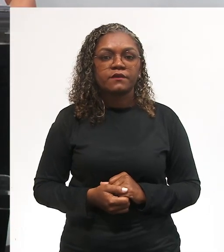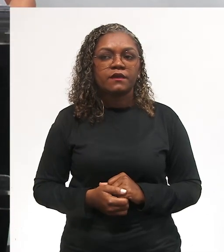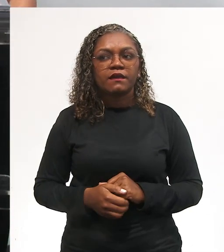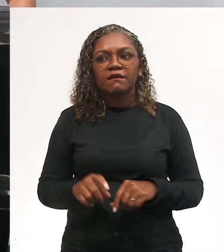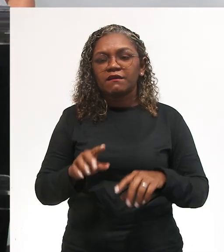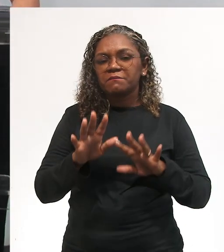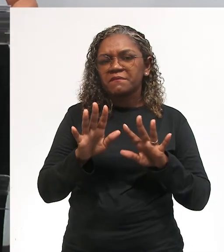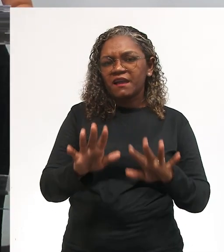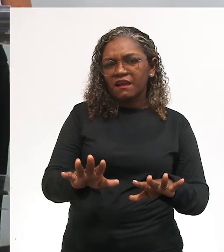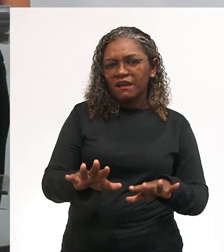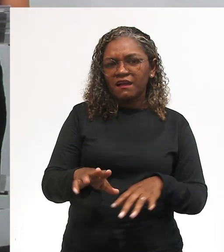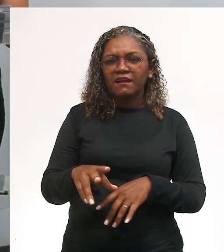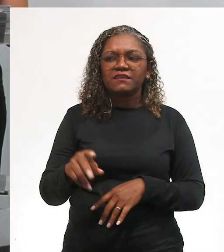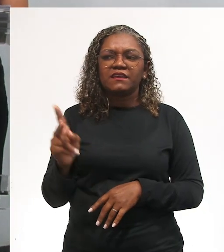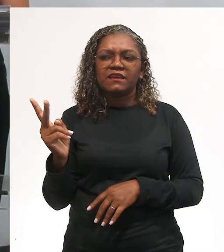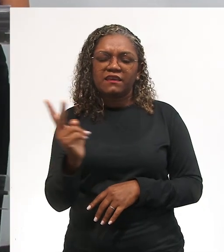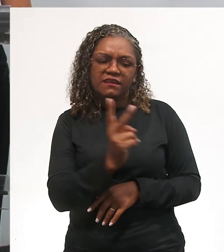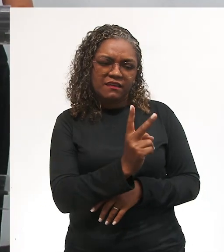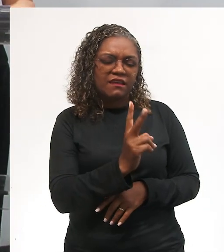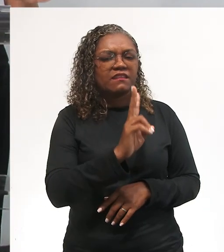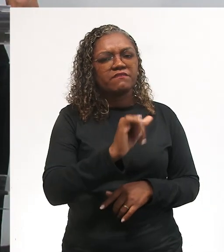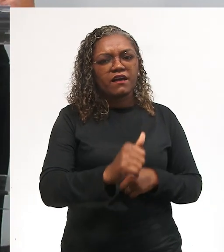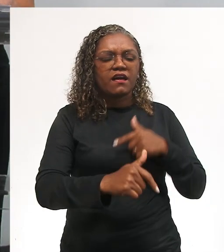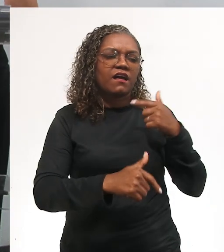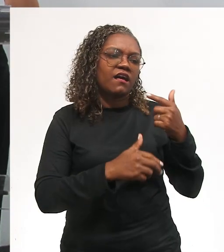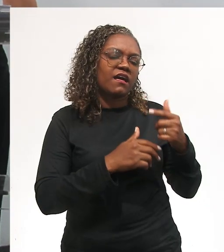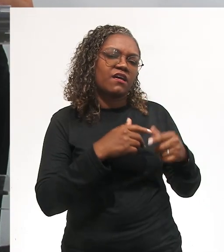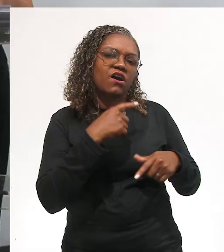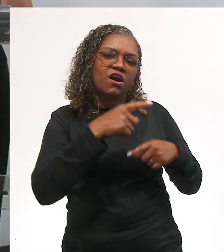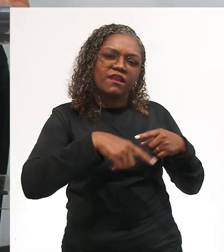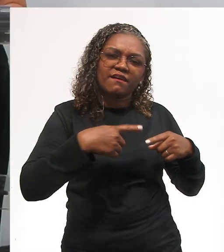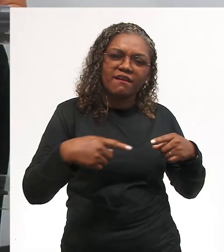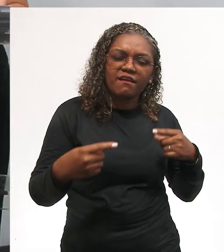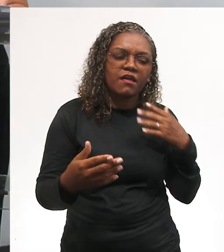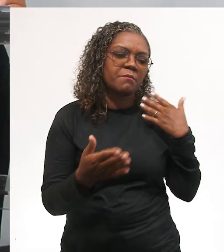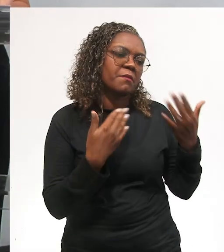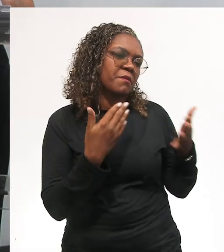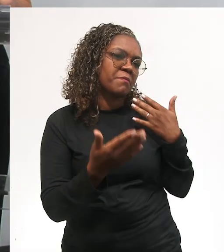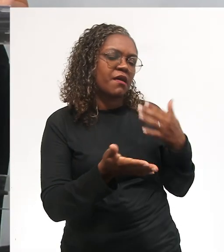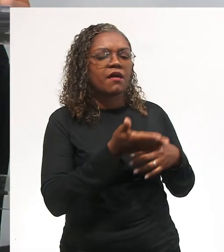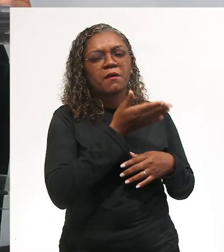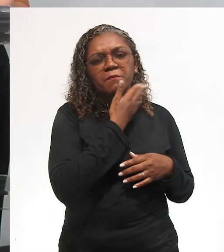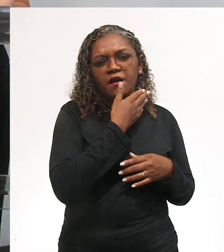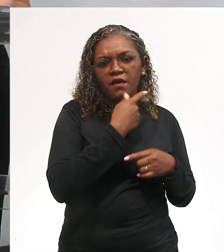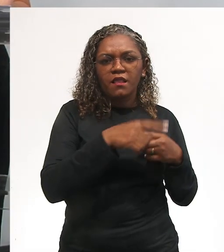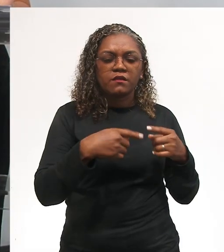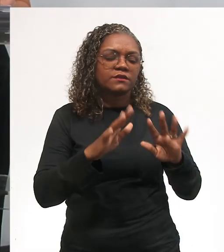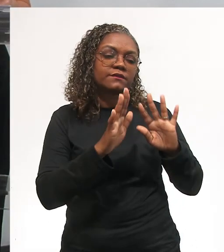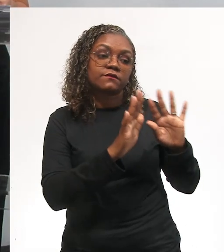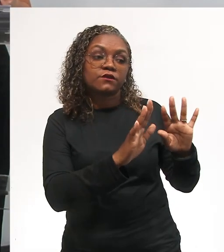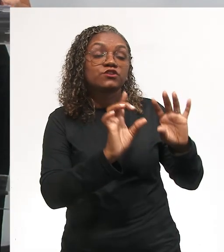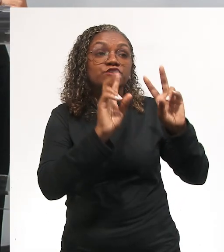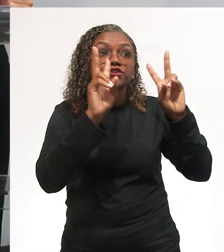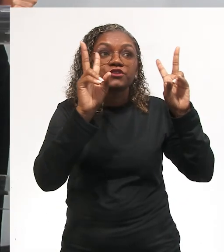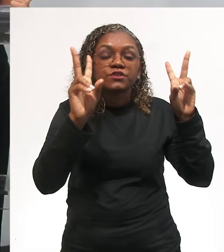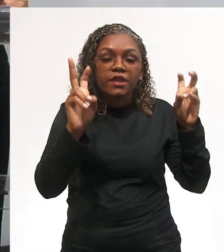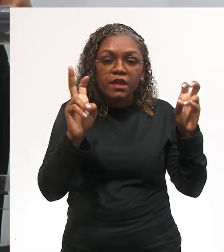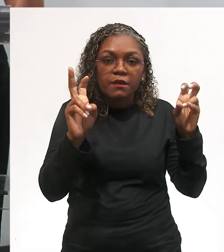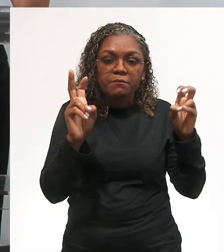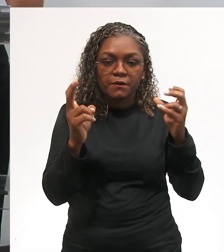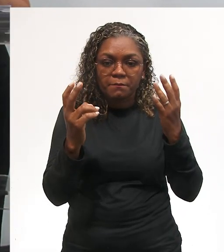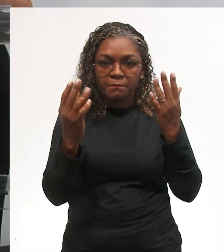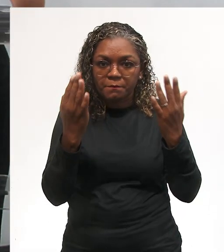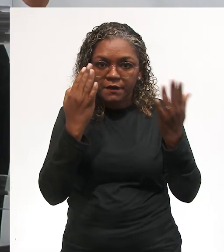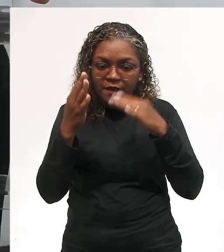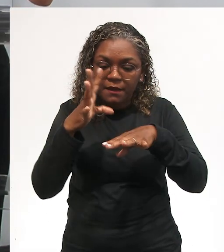vai conversar, mas isso vai acontecer. Não, nós estamos tratando somente com o quantitativo que nos foi dado,